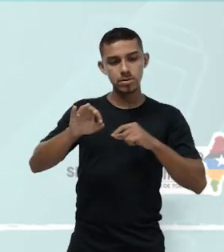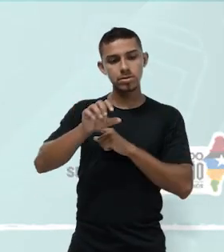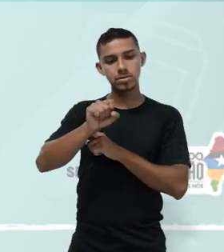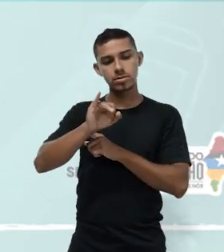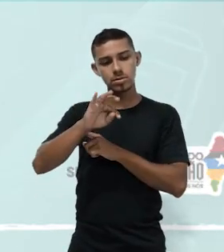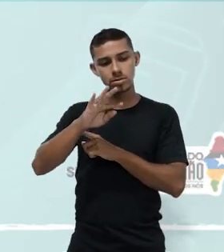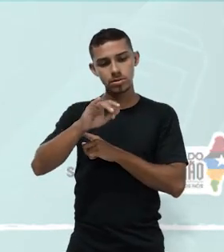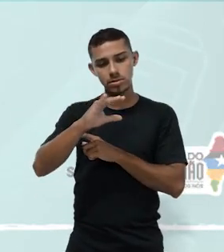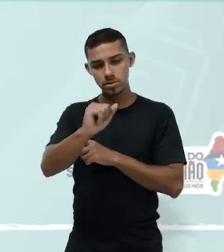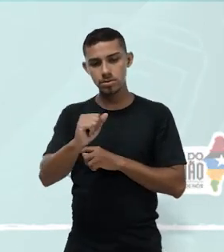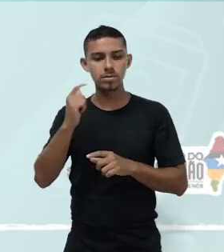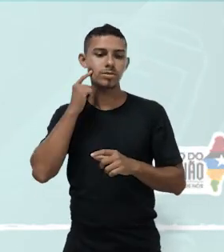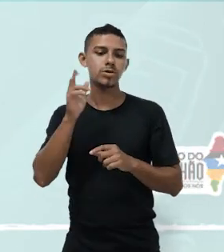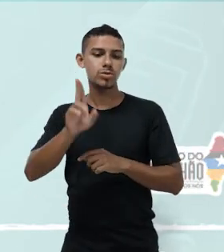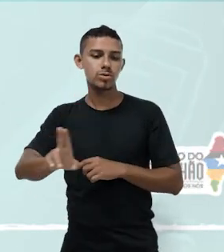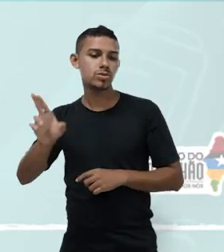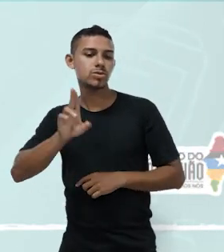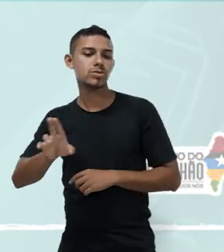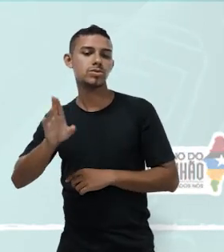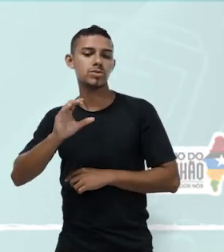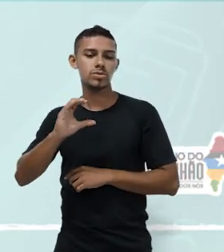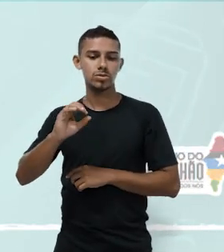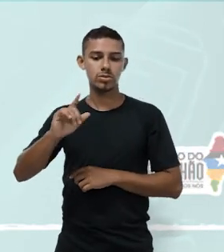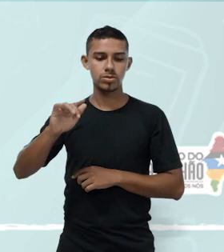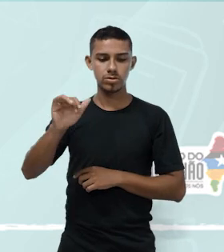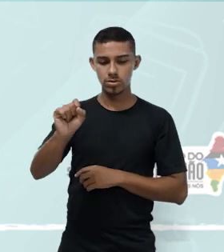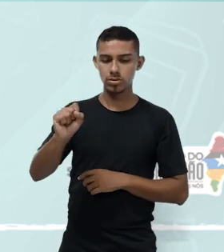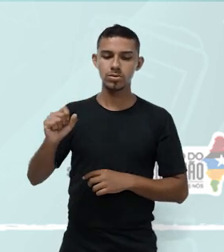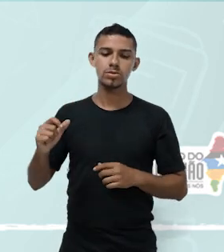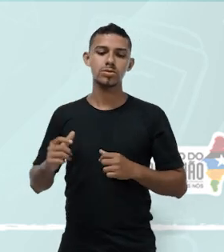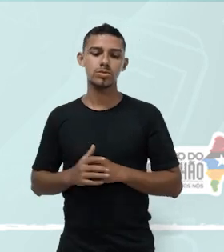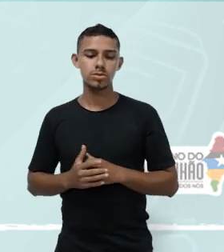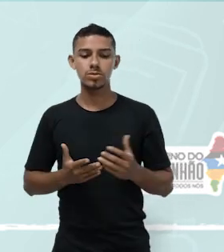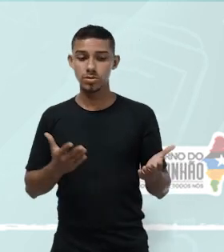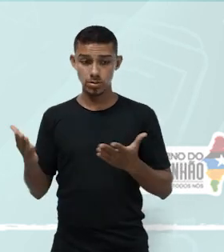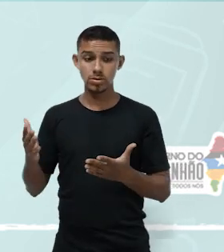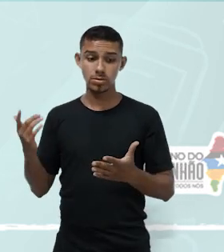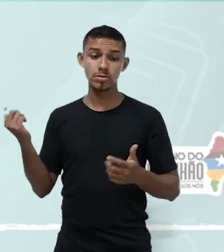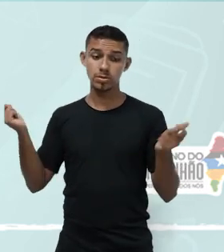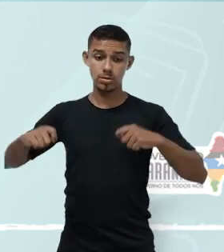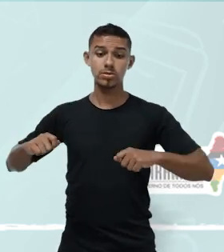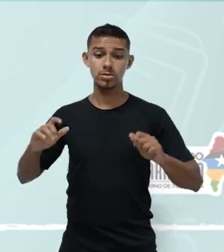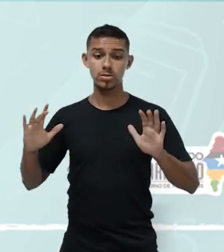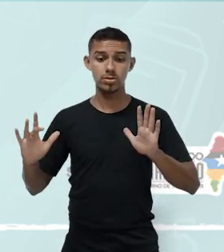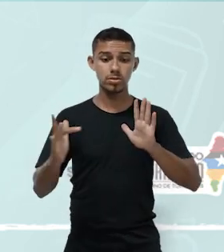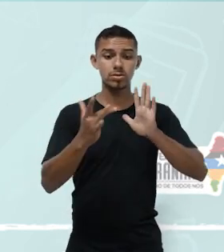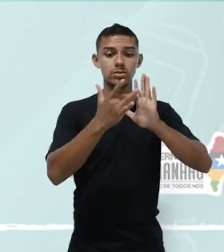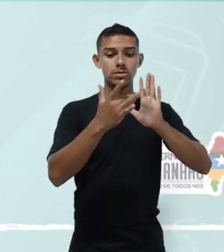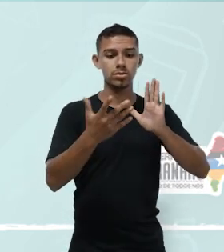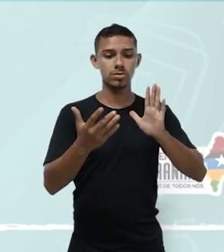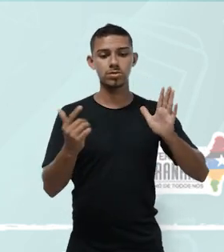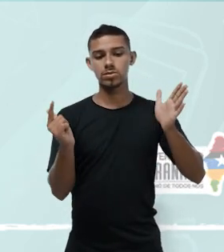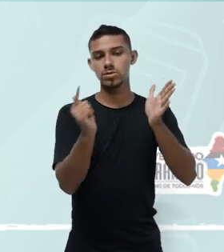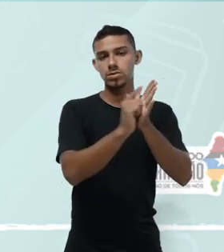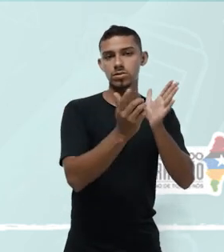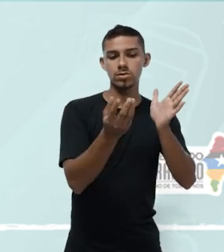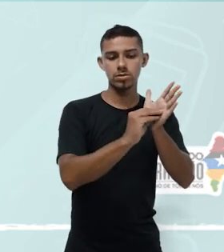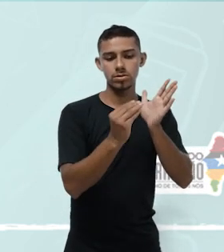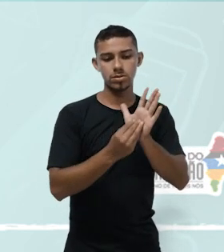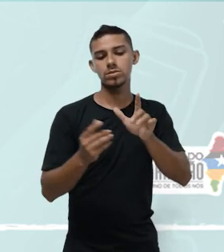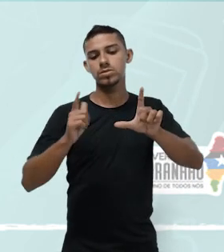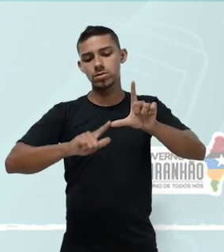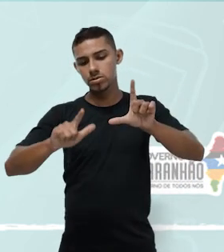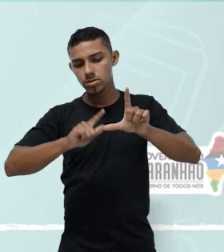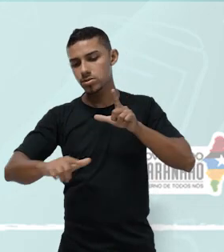reconhecível, uso de colagens. E nesse quadro aqui, você podia tocar, porque você podia colar letras, números, pedaços